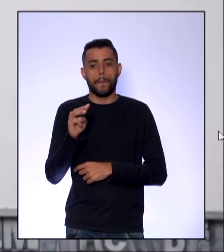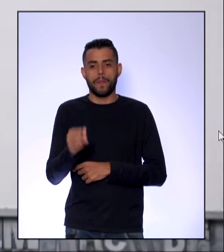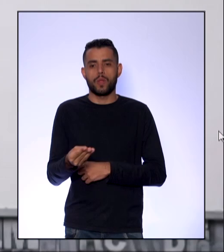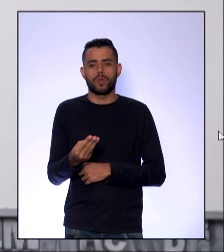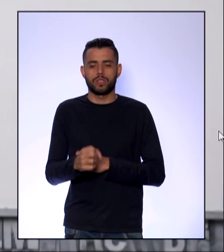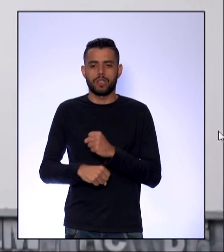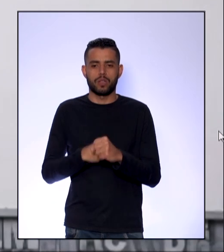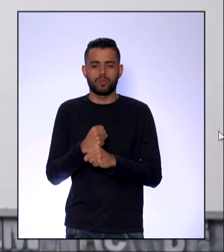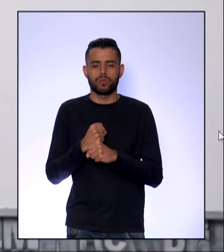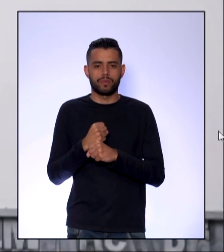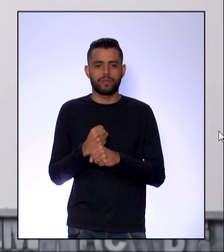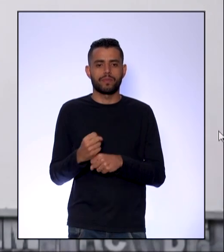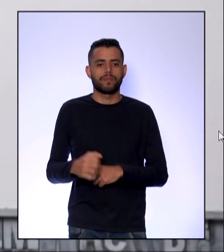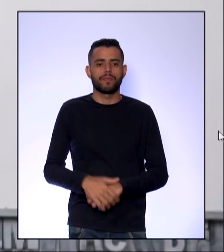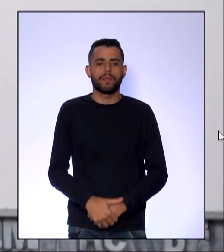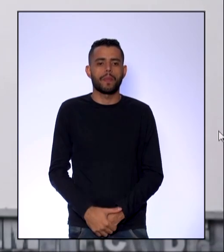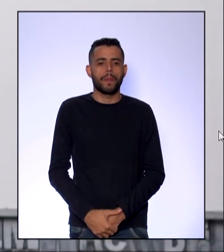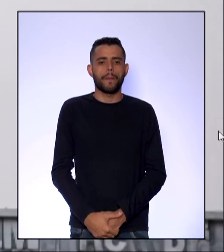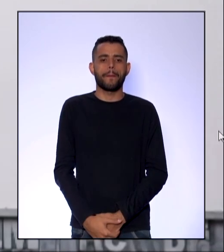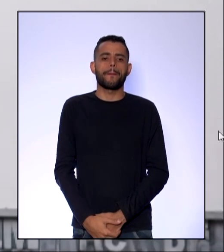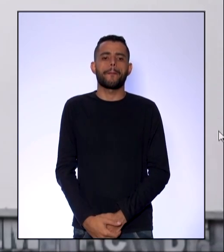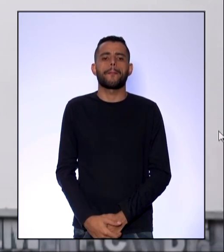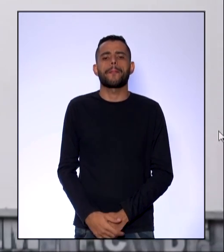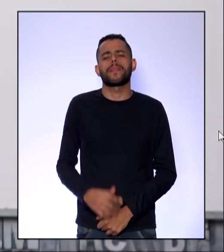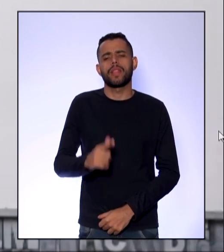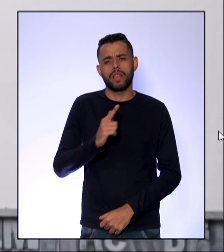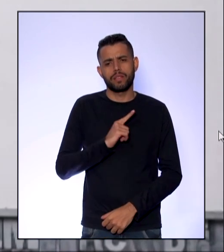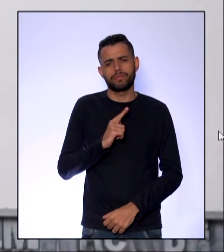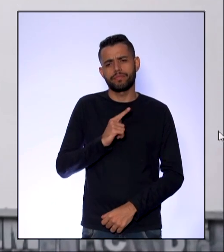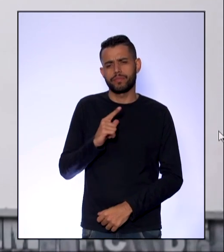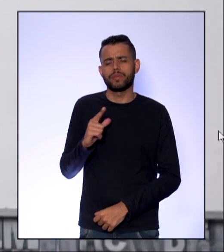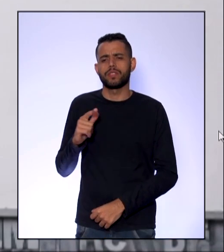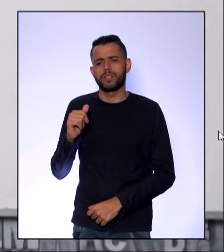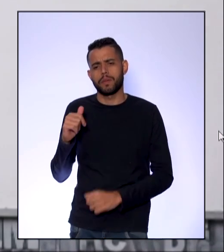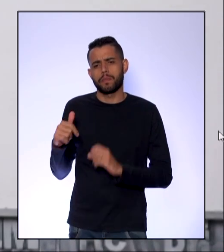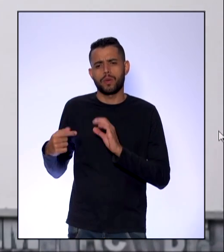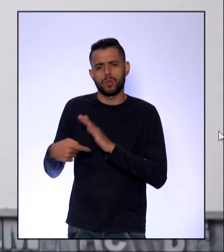milhões. Tem um aqui da Cunha do Arde, é isso mesmo.